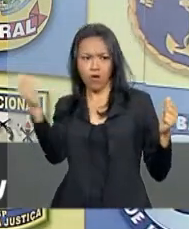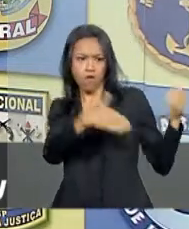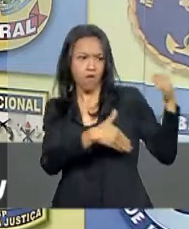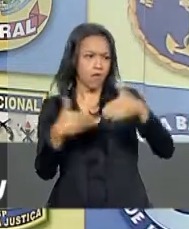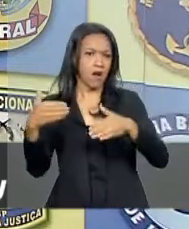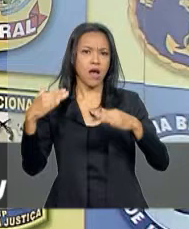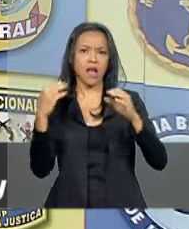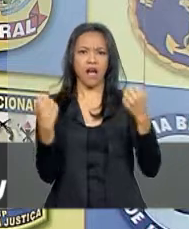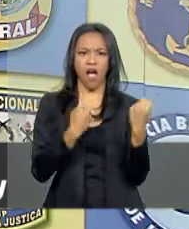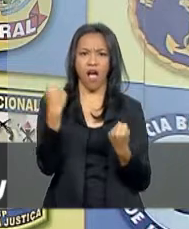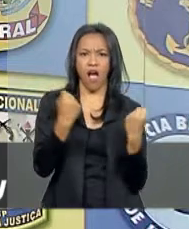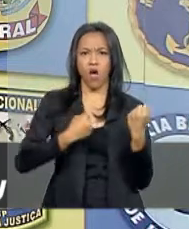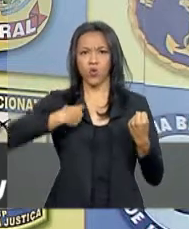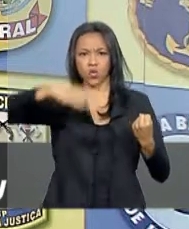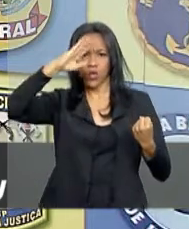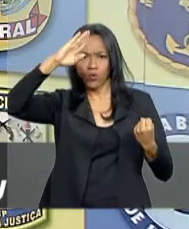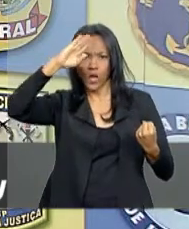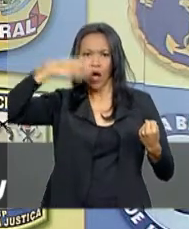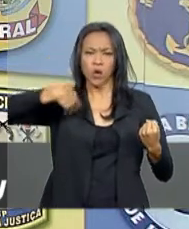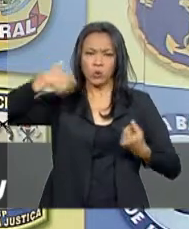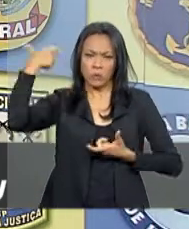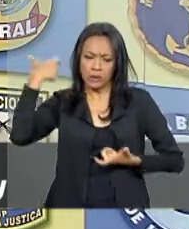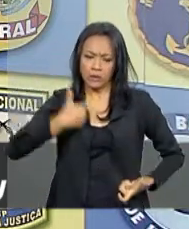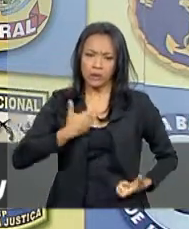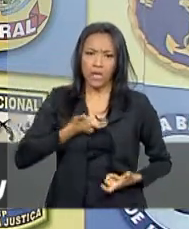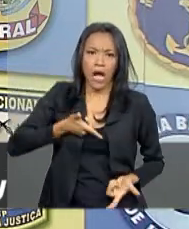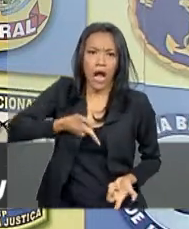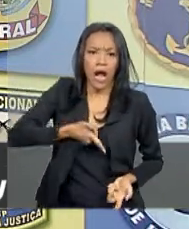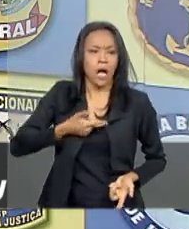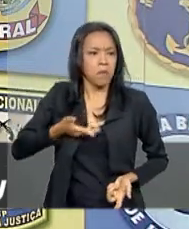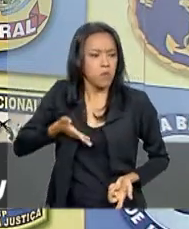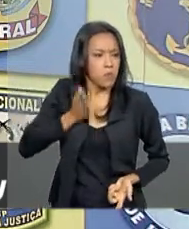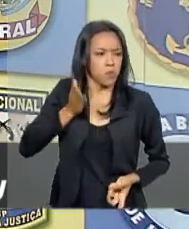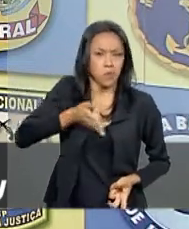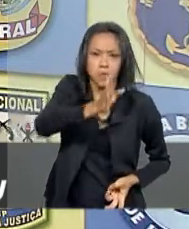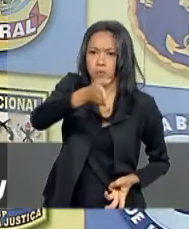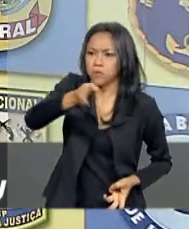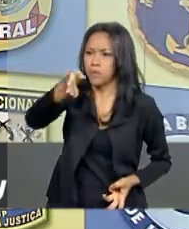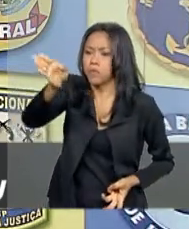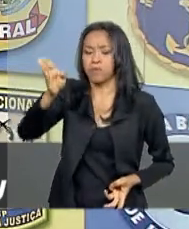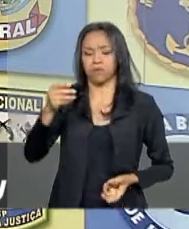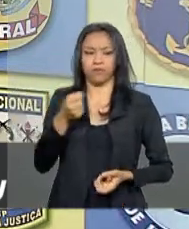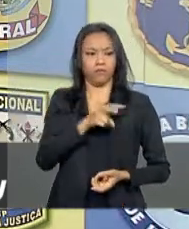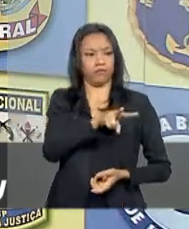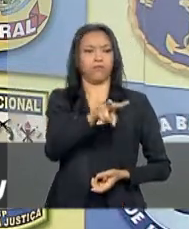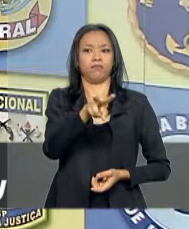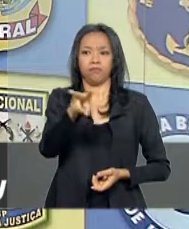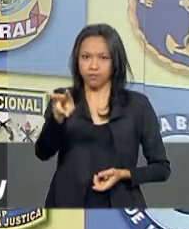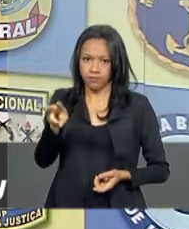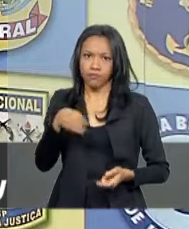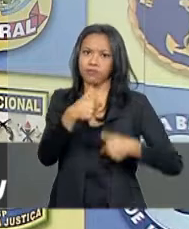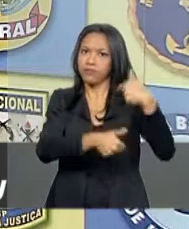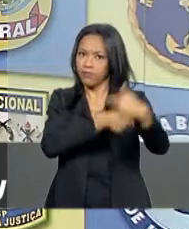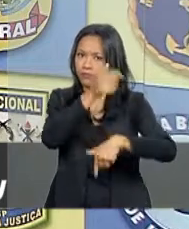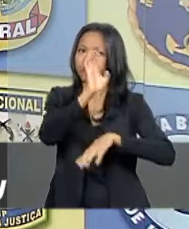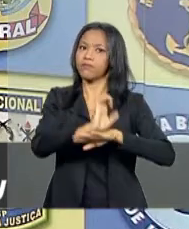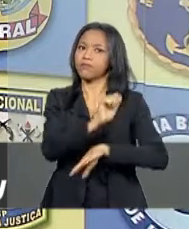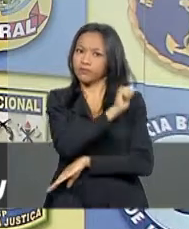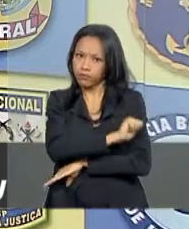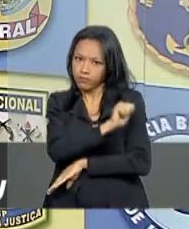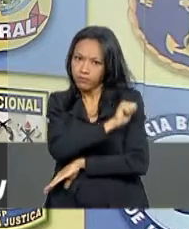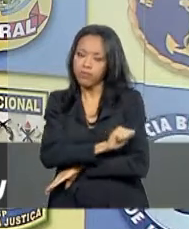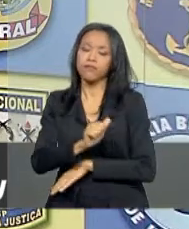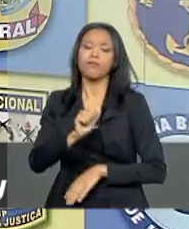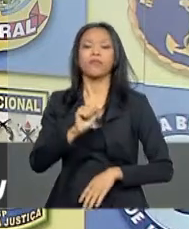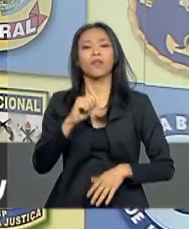carros saindo com soldados fortemente armados para realizar ações aqui no Rio de Janeiro. Inclusive, uma